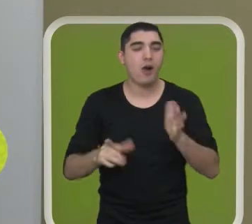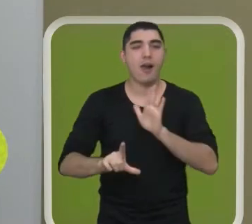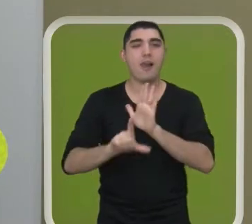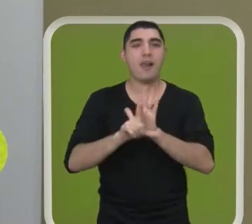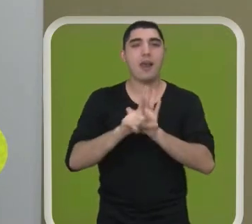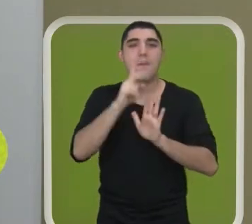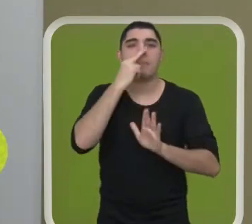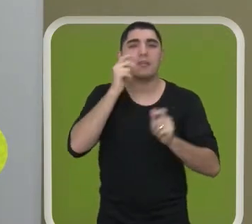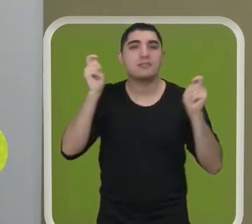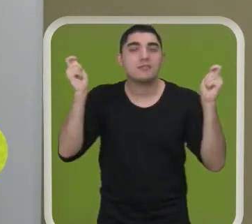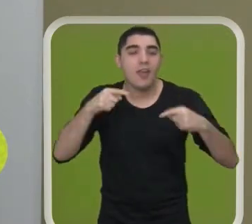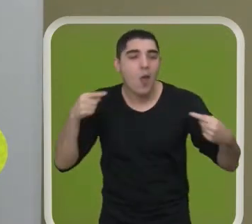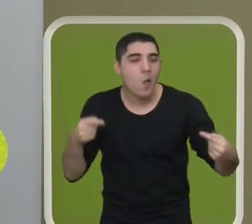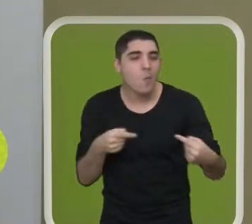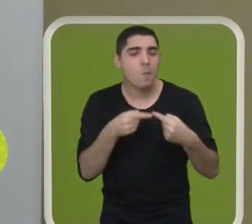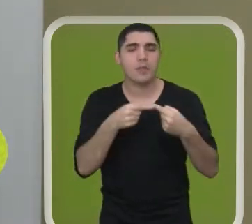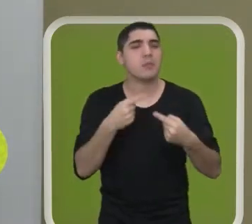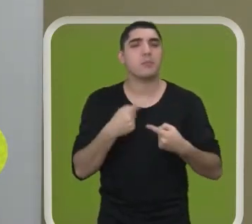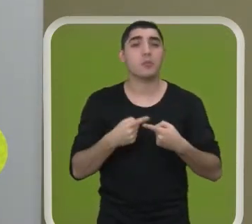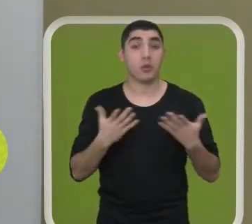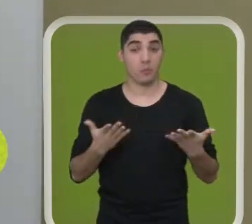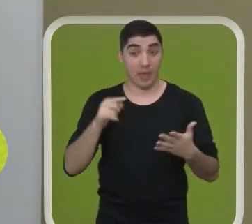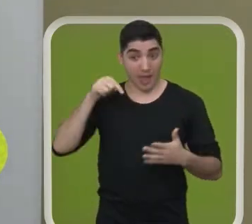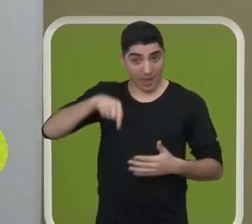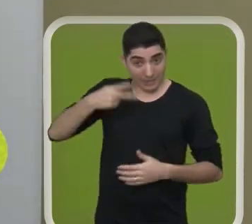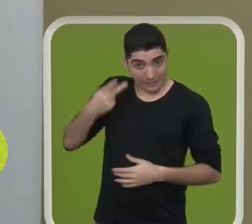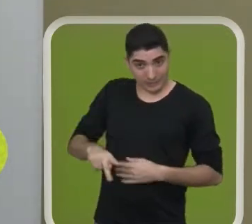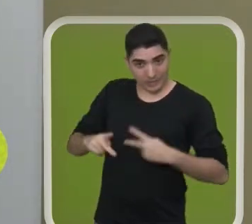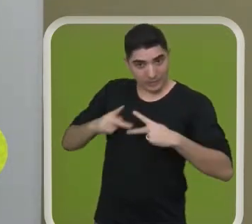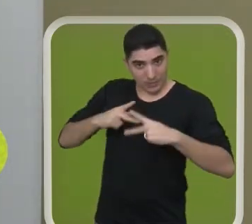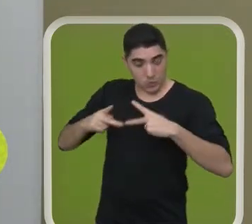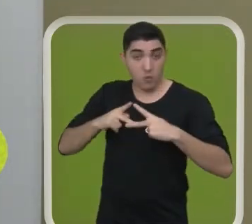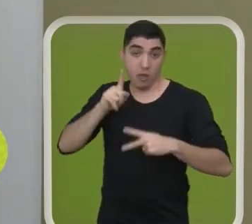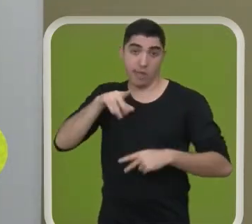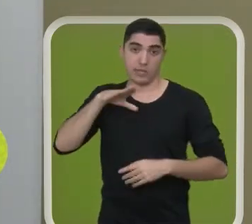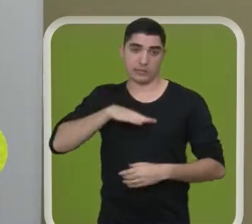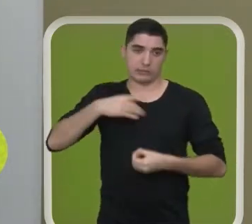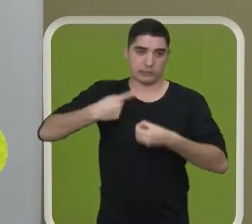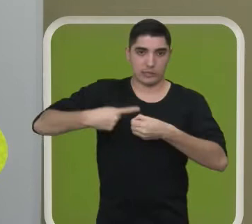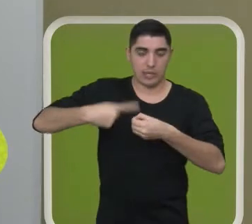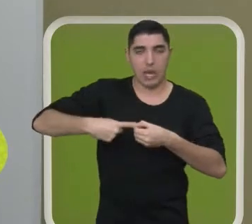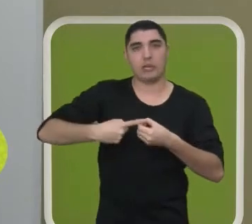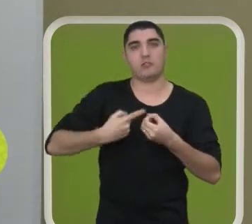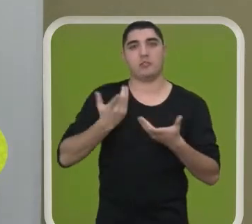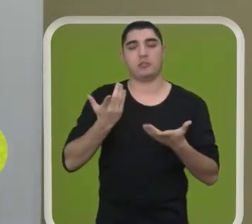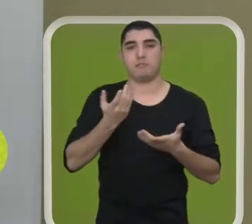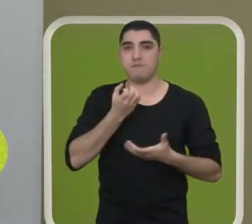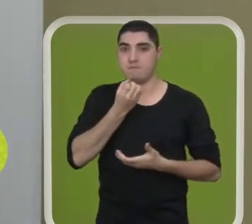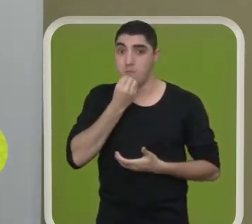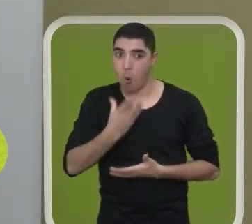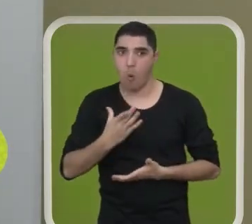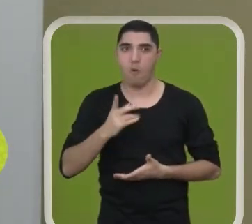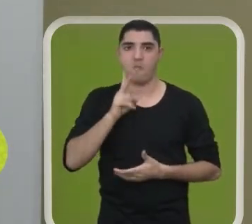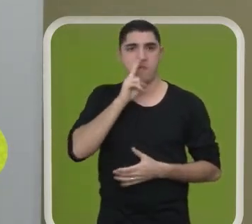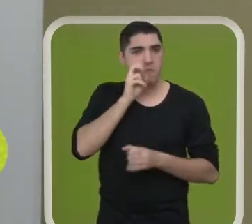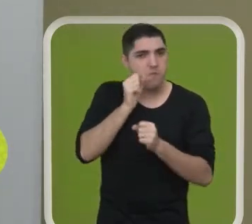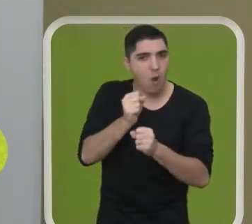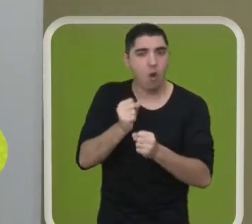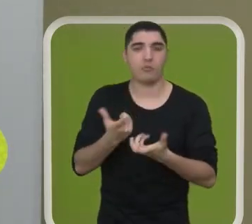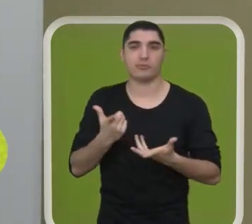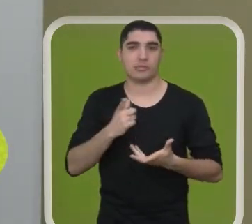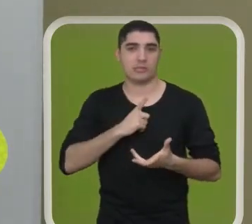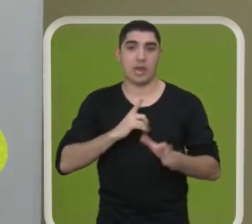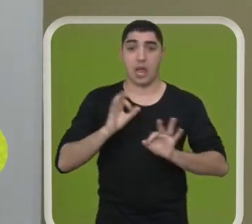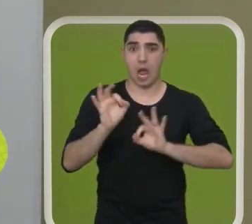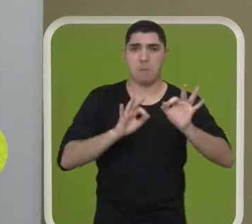luva? São José, a cidade de São José dos Campos é uma cidade pujante, é uma cidade aí que está rumando para